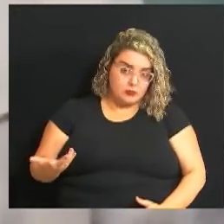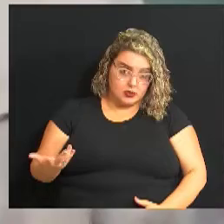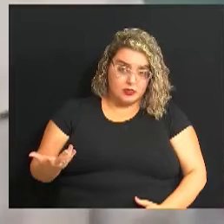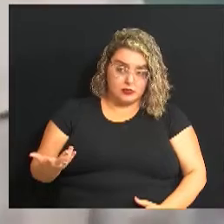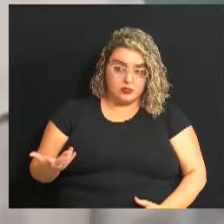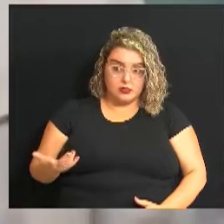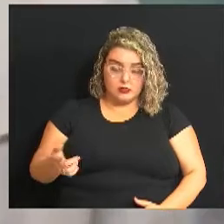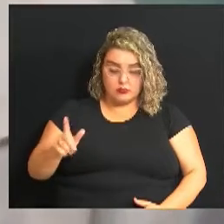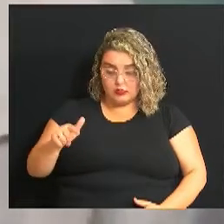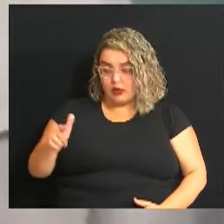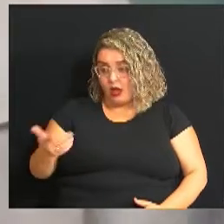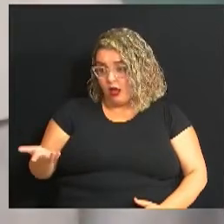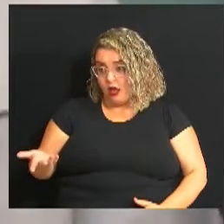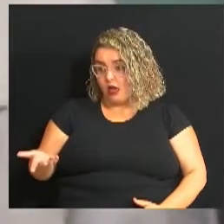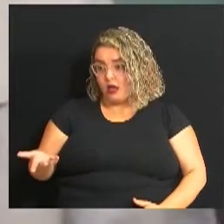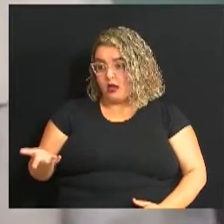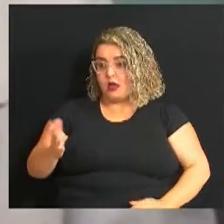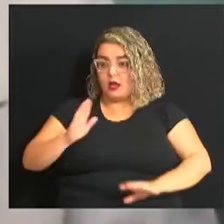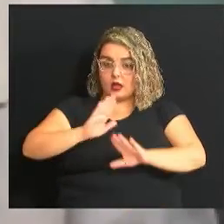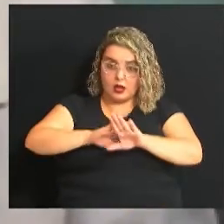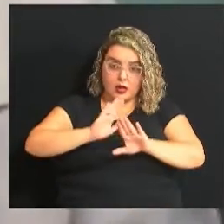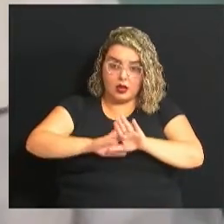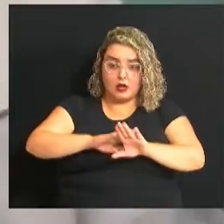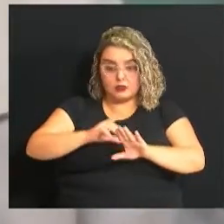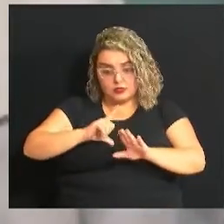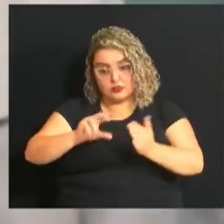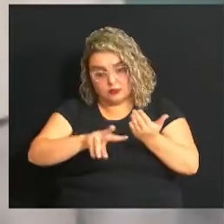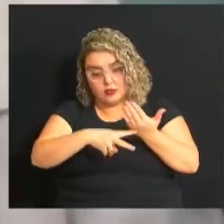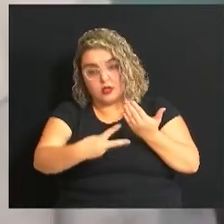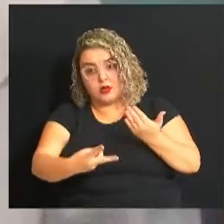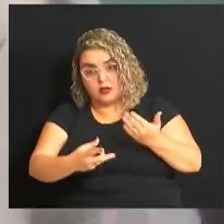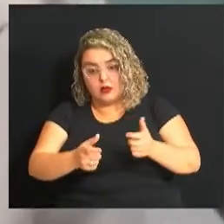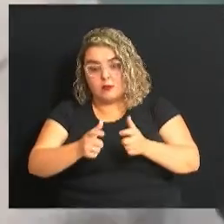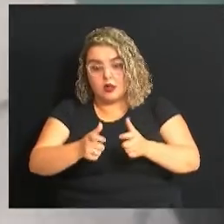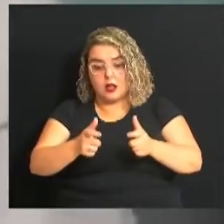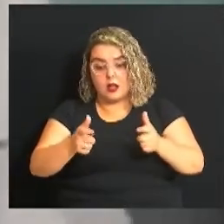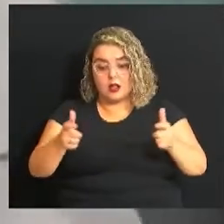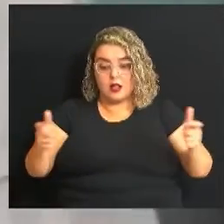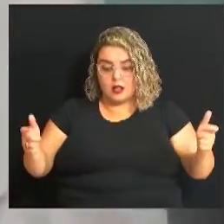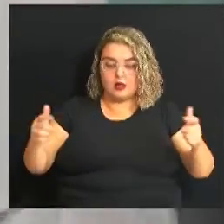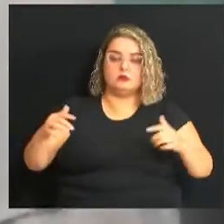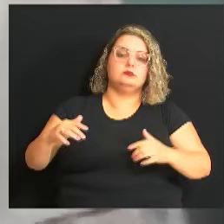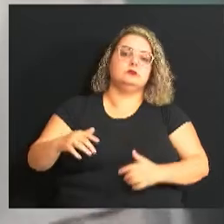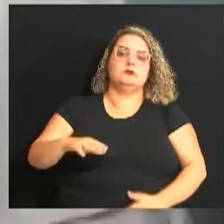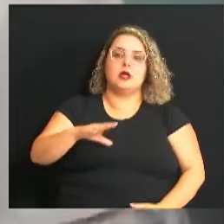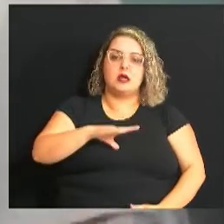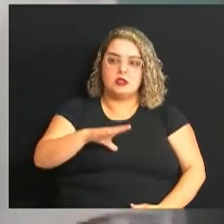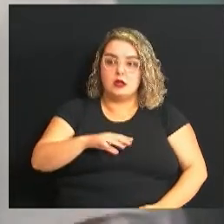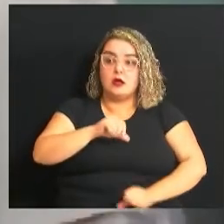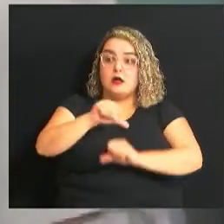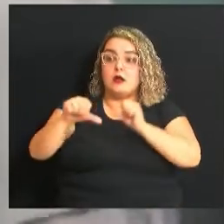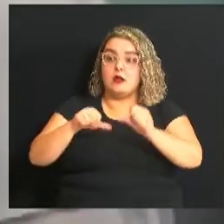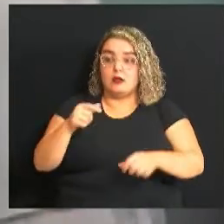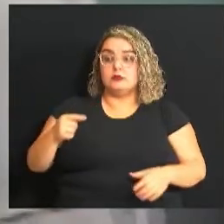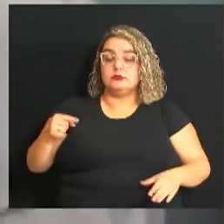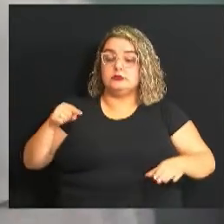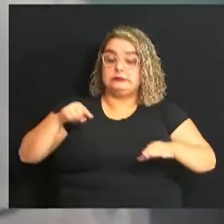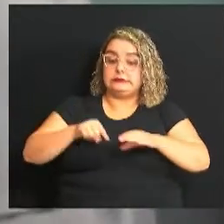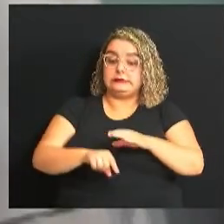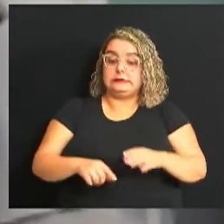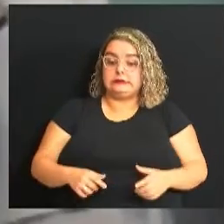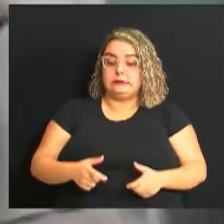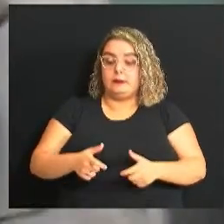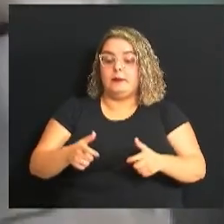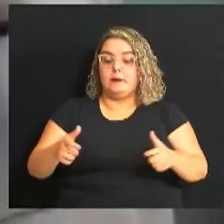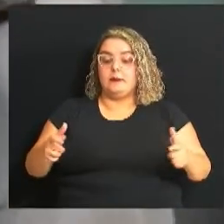ela age e reage ao aumento da cidade, à mudança da cidade, à densificação da